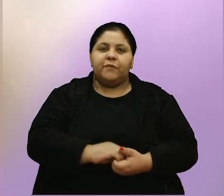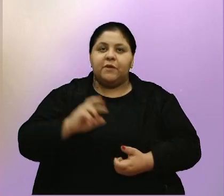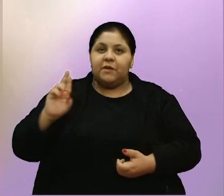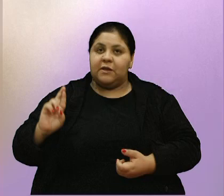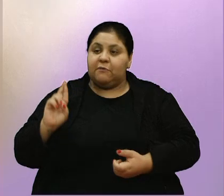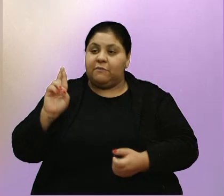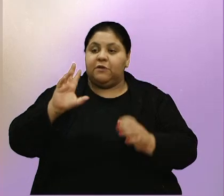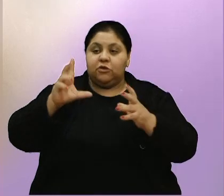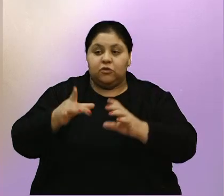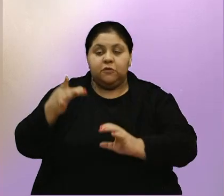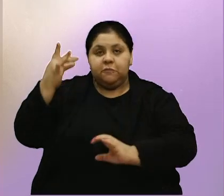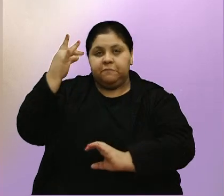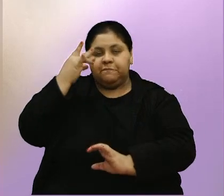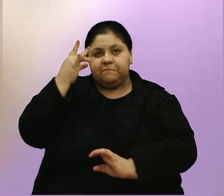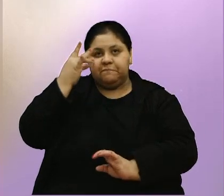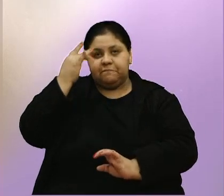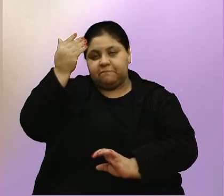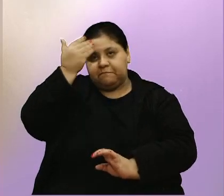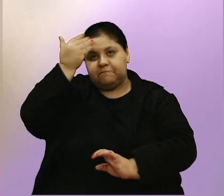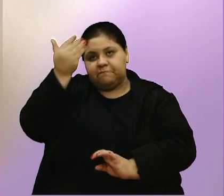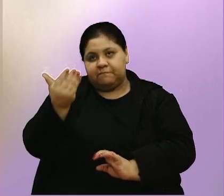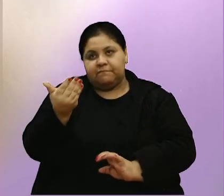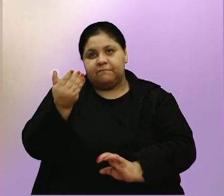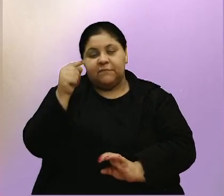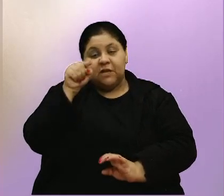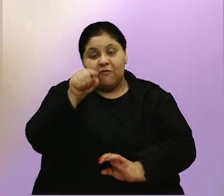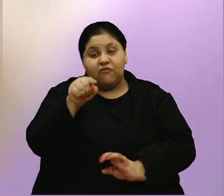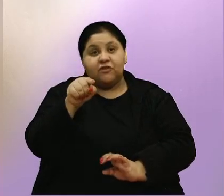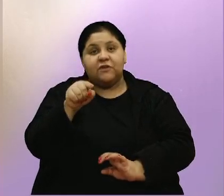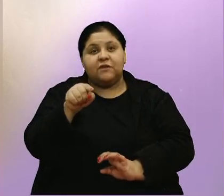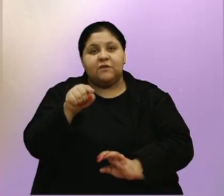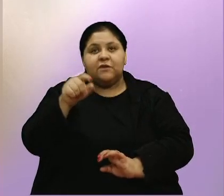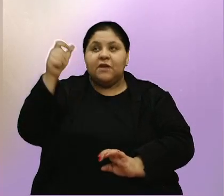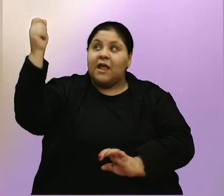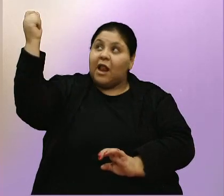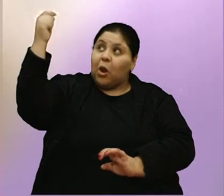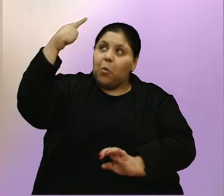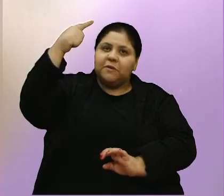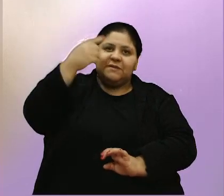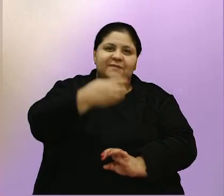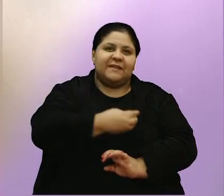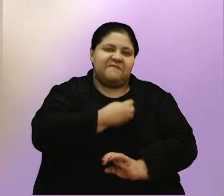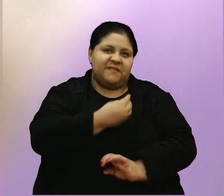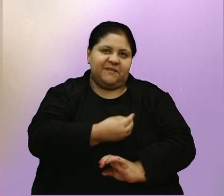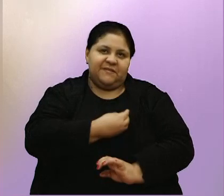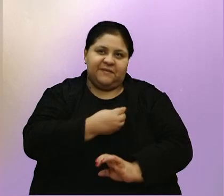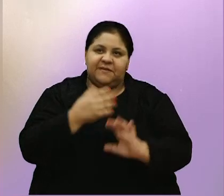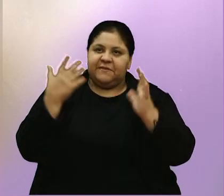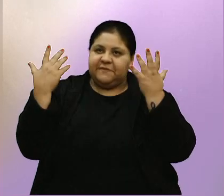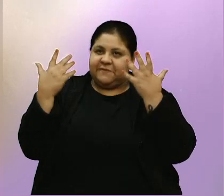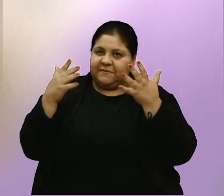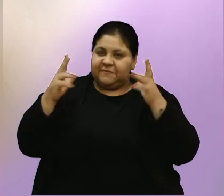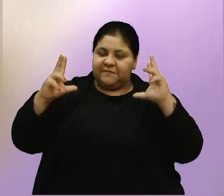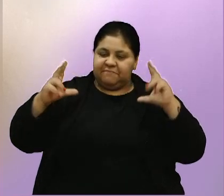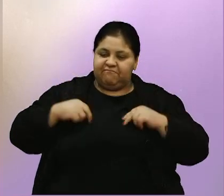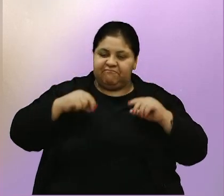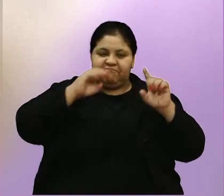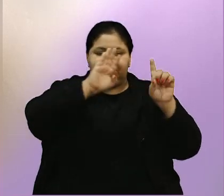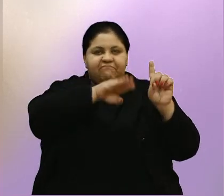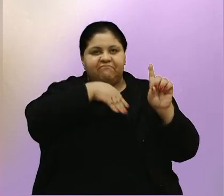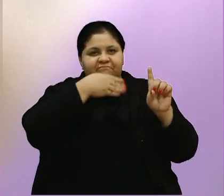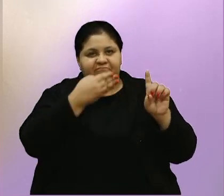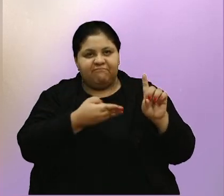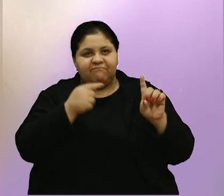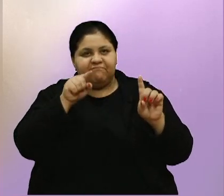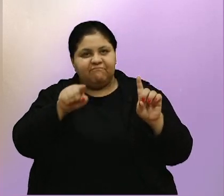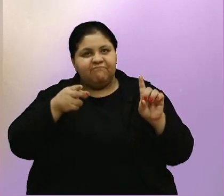aqui presentes, agradecemos a você por ser essa luz em nossa vida. Parabéns por essa merecida homenagem e que